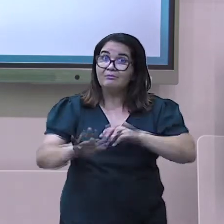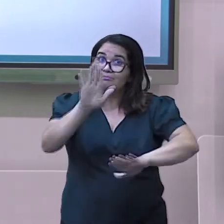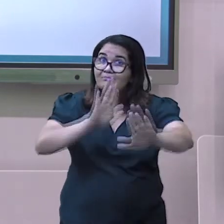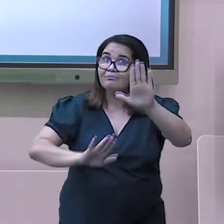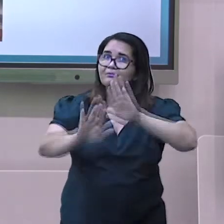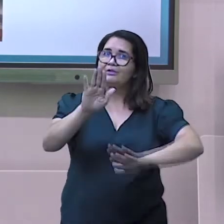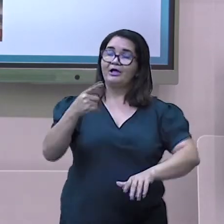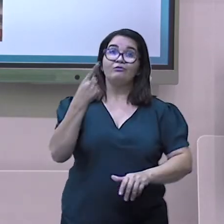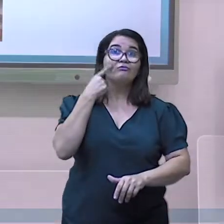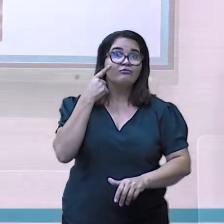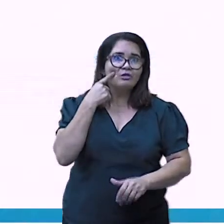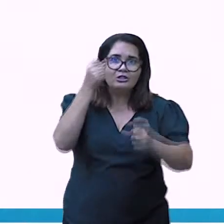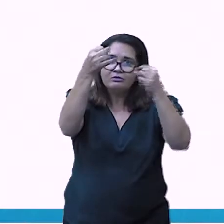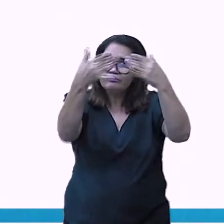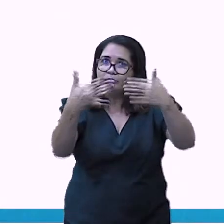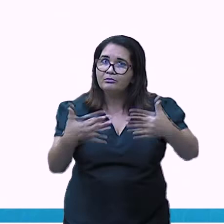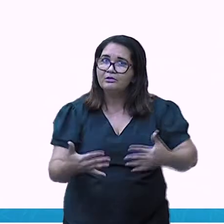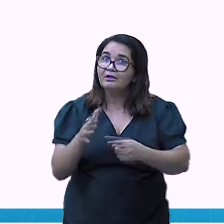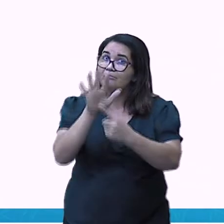acidentes.